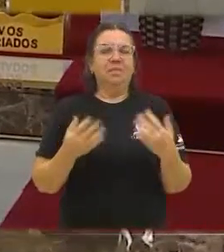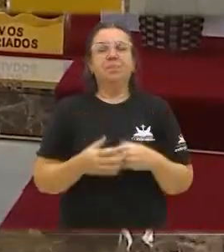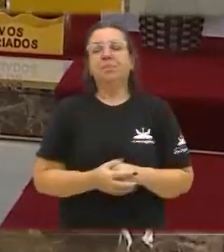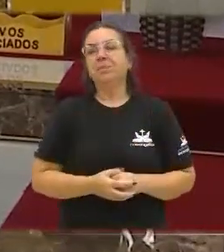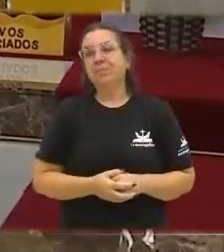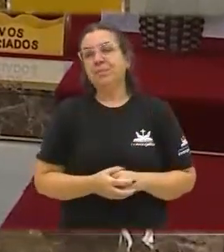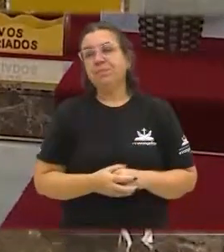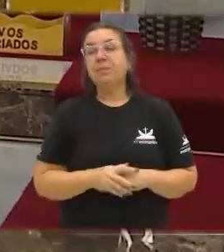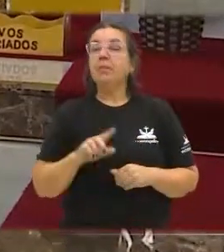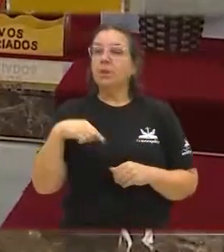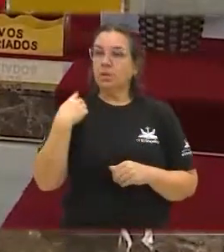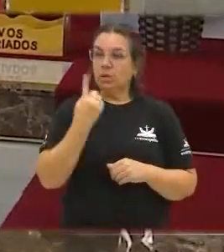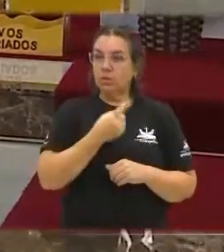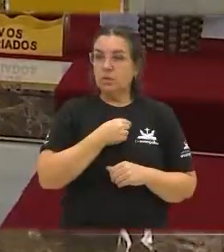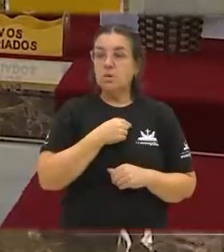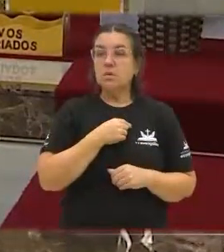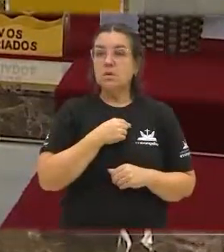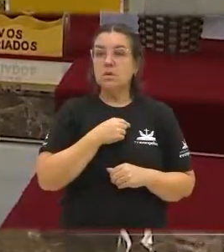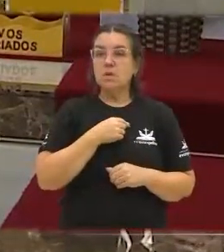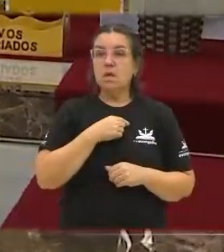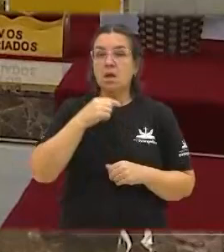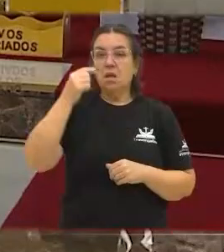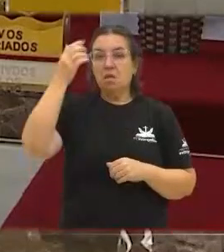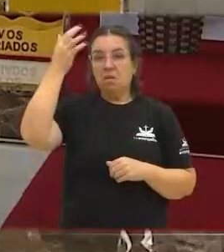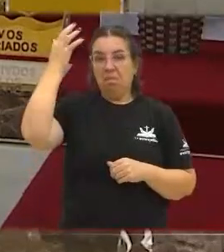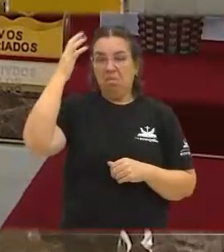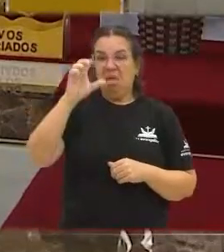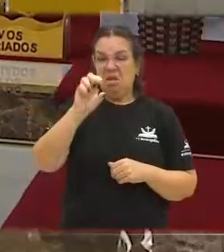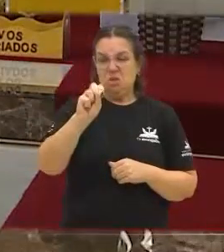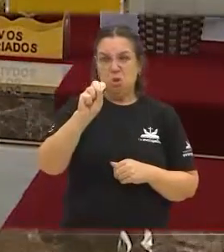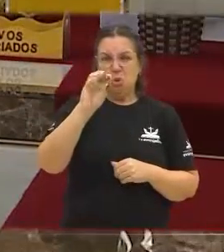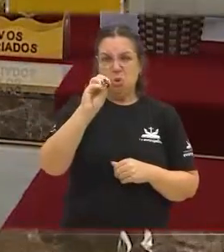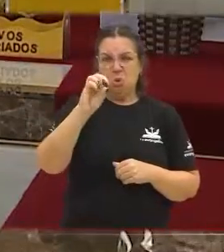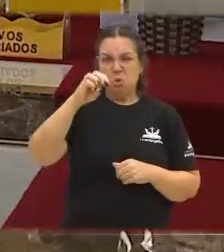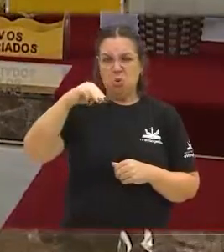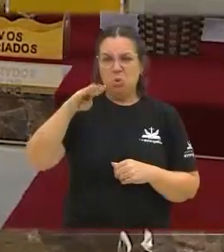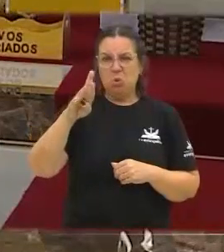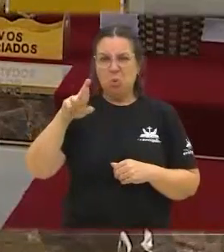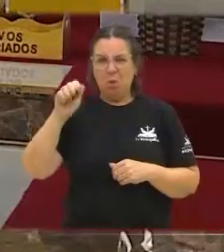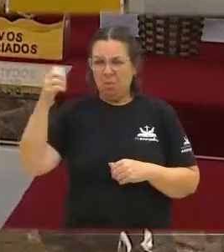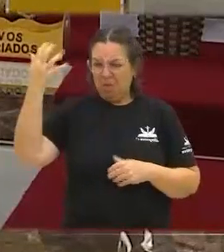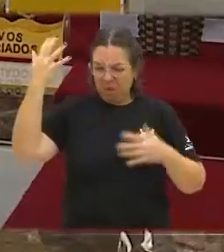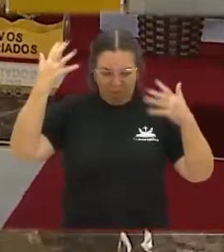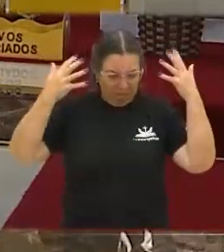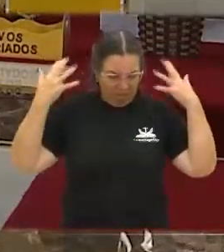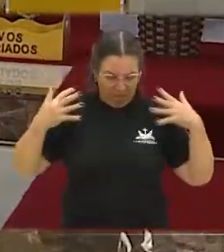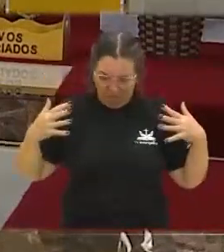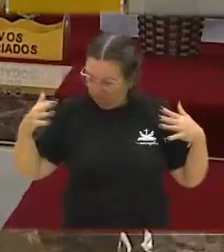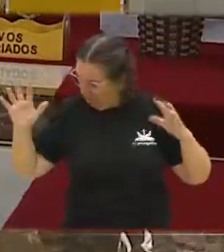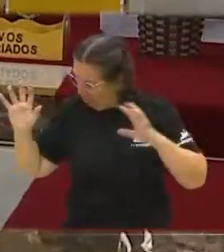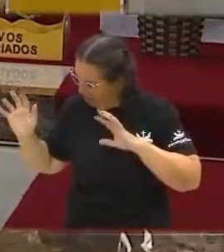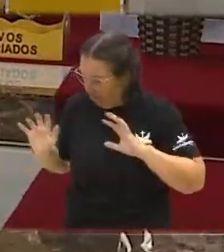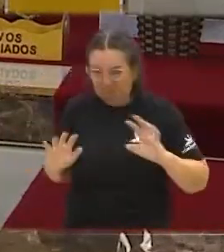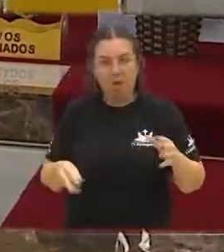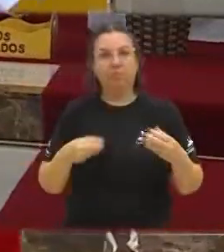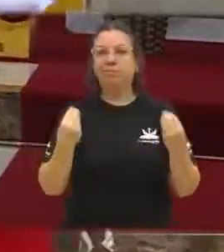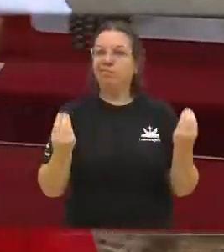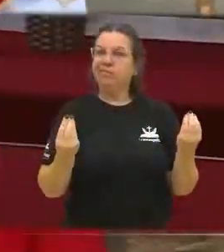Ou estamos refletindo sombras? Pior ainda. Por isso que nós,